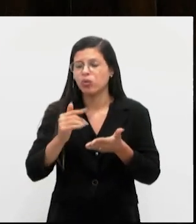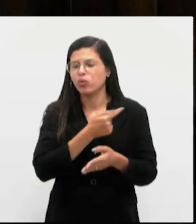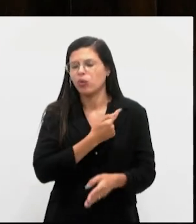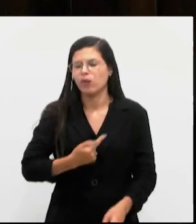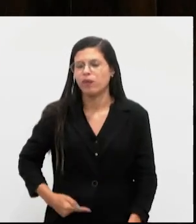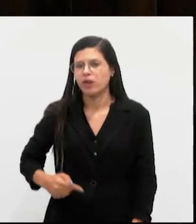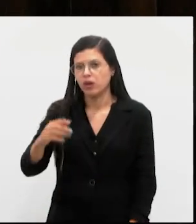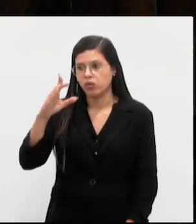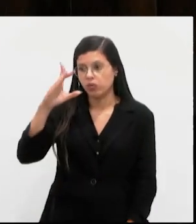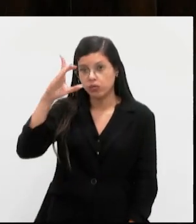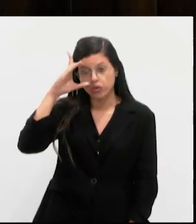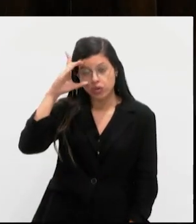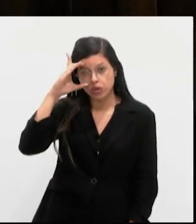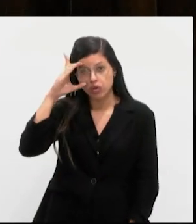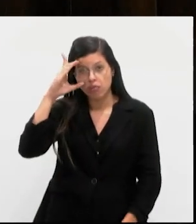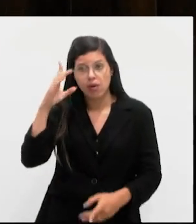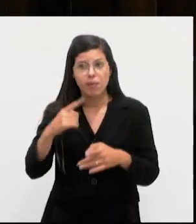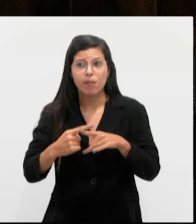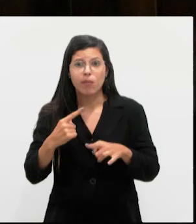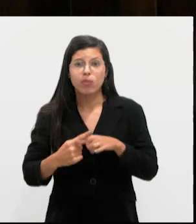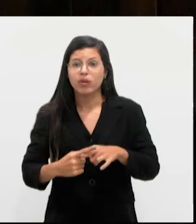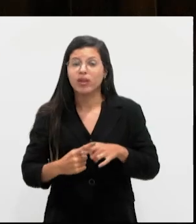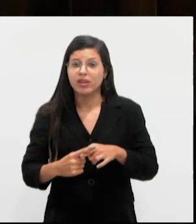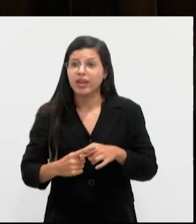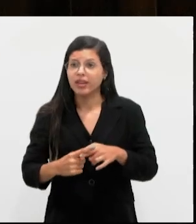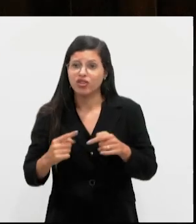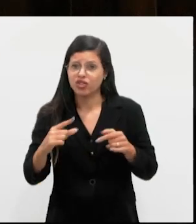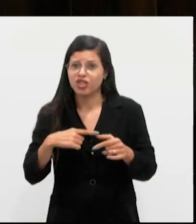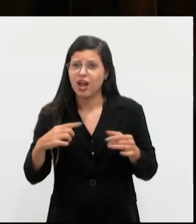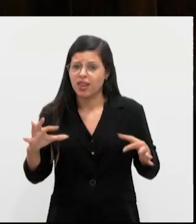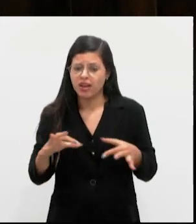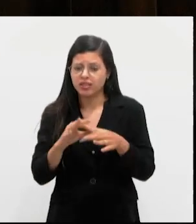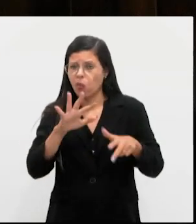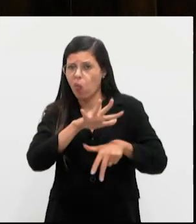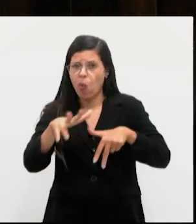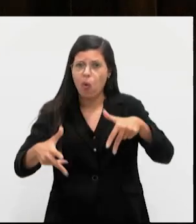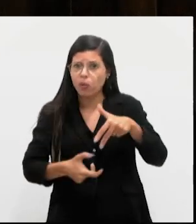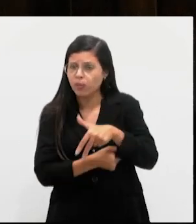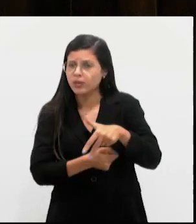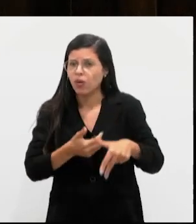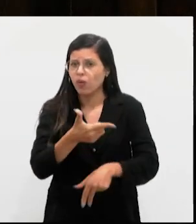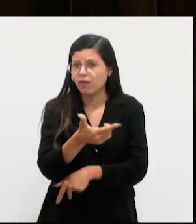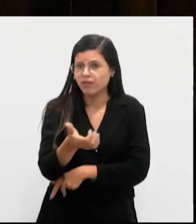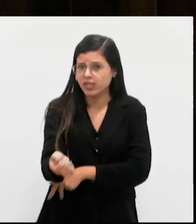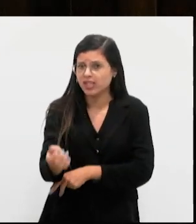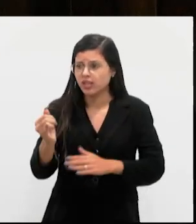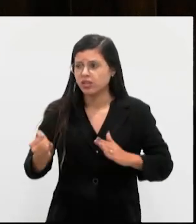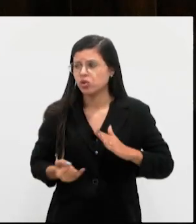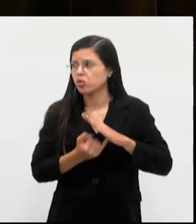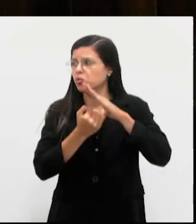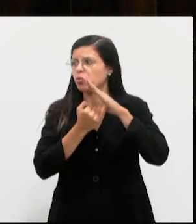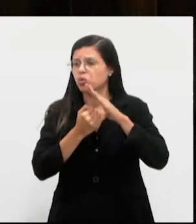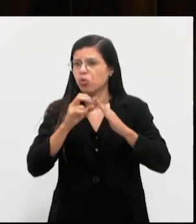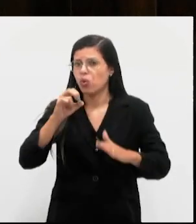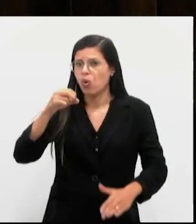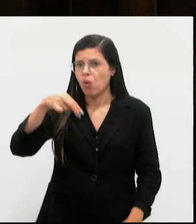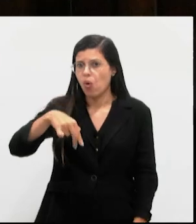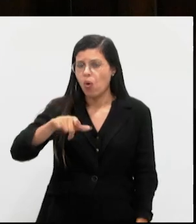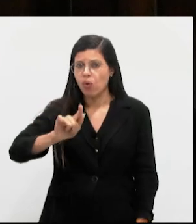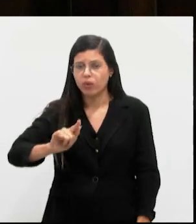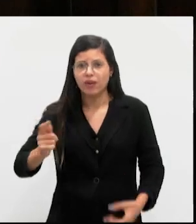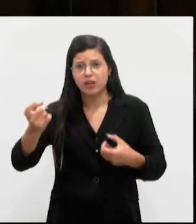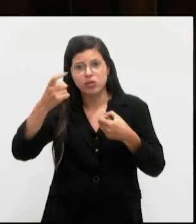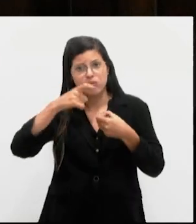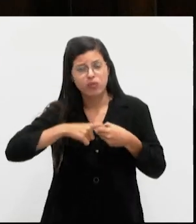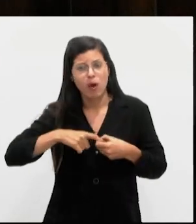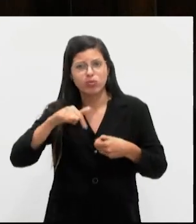Dilma, por estar envolvido em corrupção envolvendo 26 ONGs. Eles voltam realmente à cena do